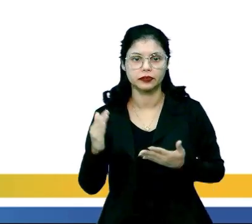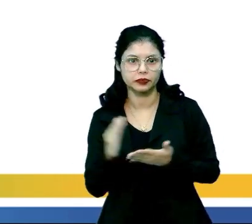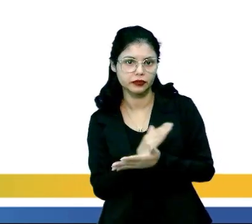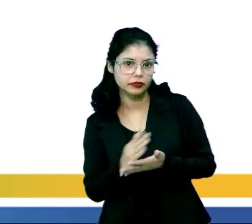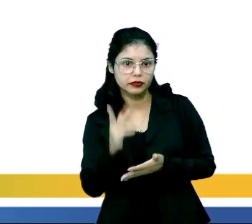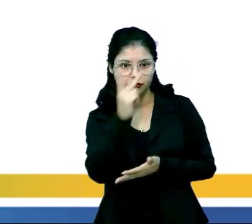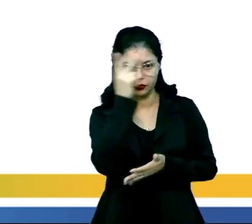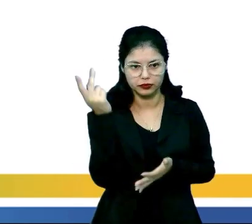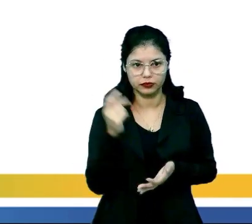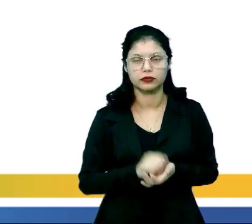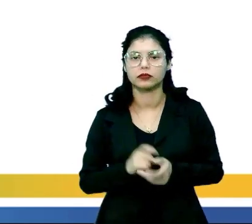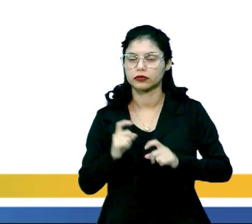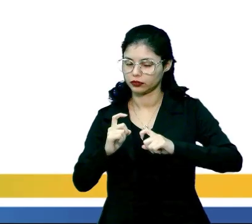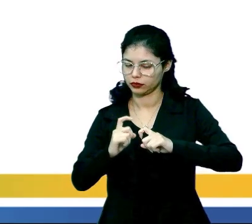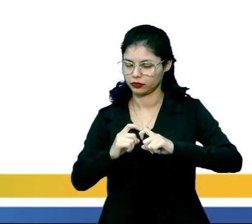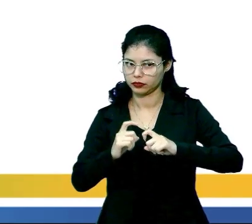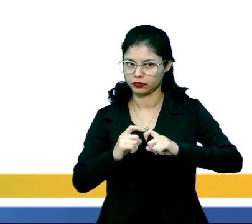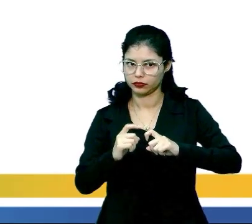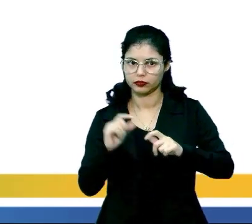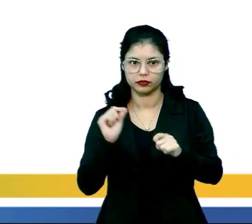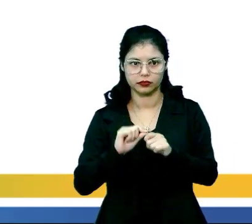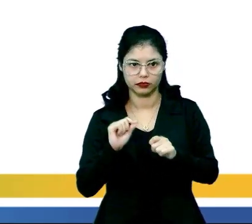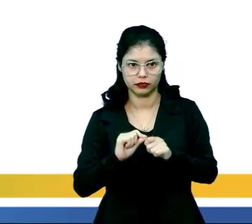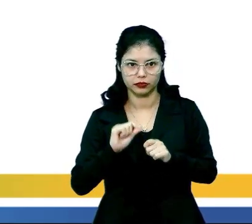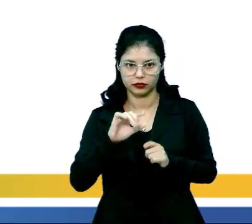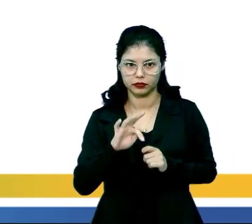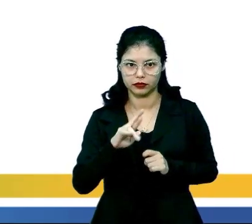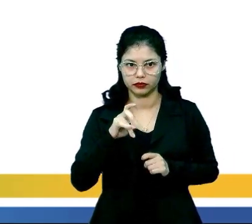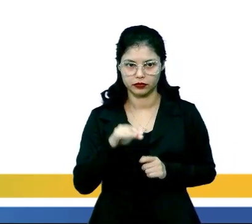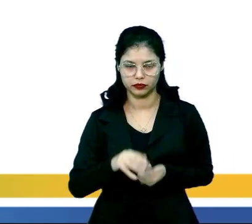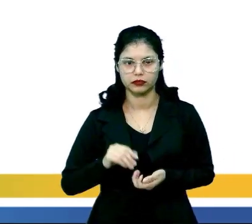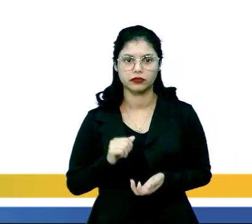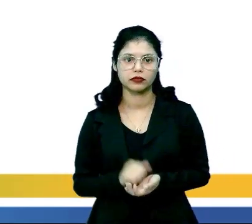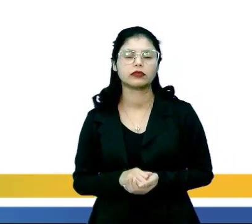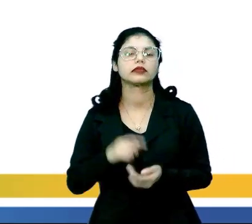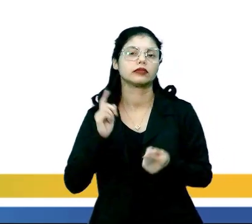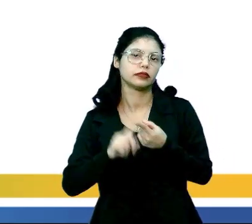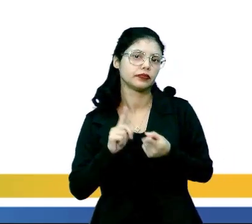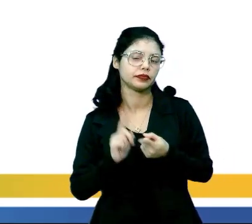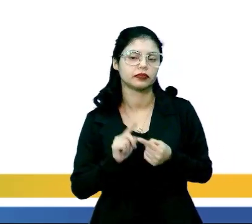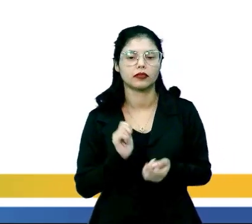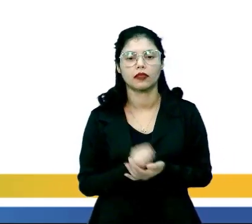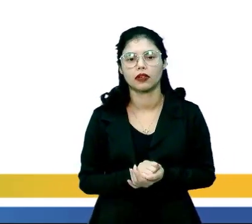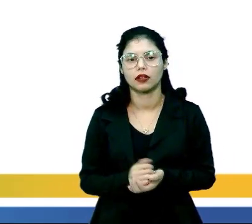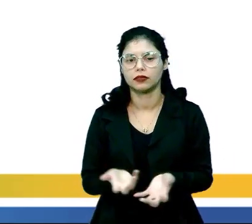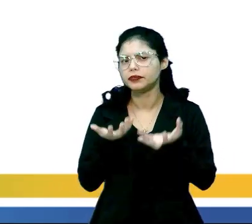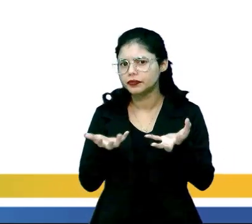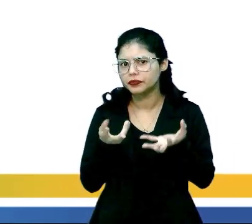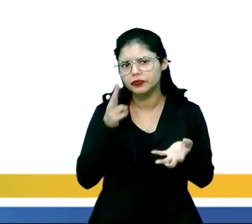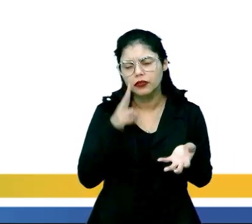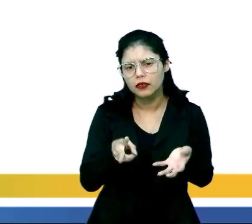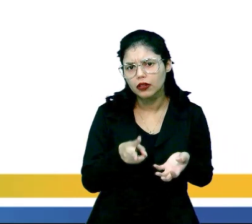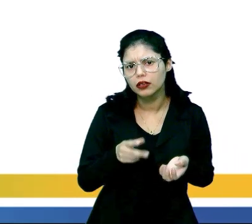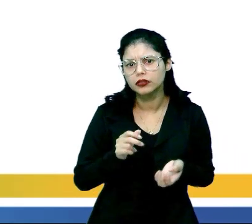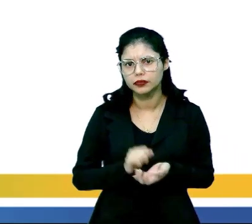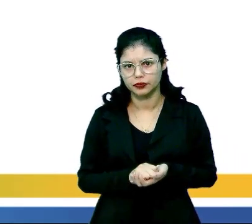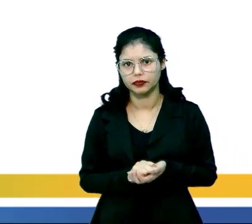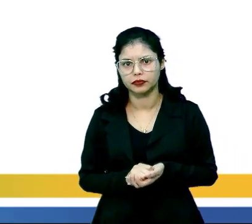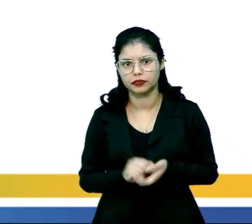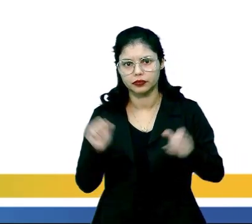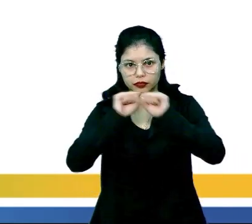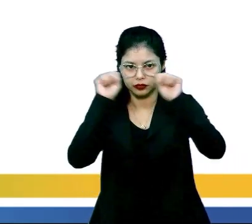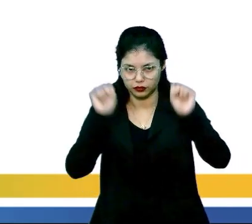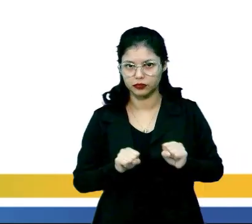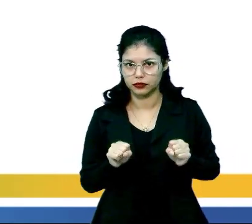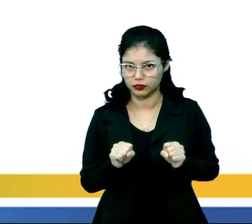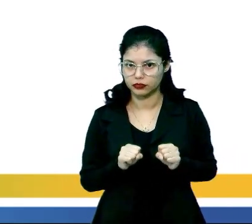alguém, né, geralmente um médico, faz o exame patelar, né, o movimento aí. Por que ele faz isso? Porque ele quer ver se, né, seu